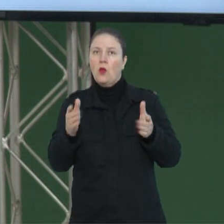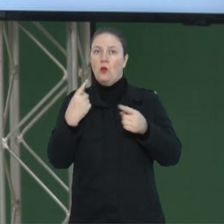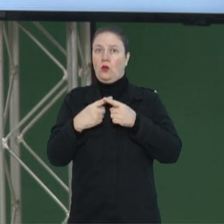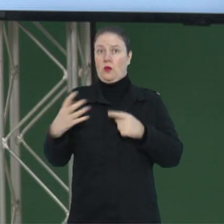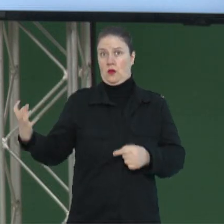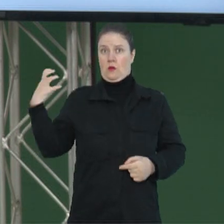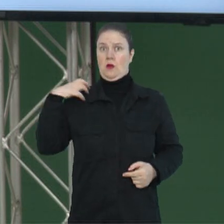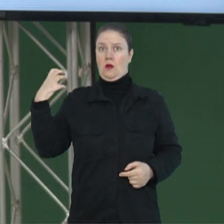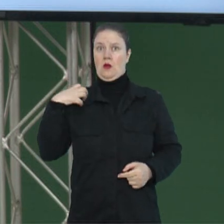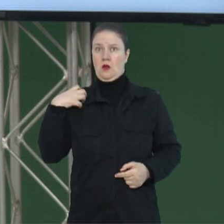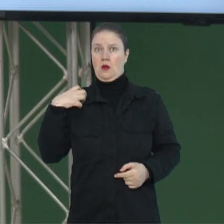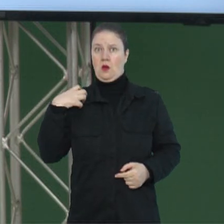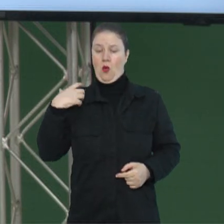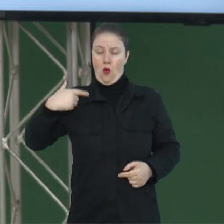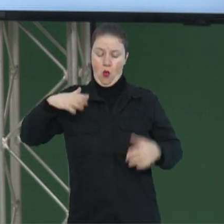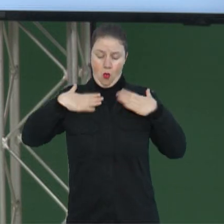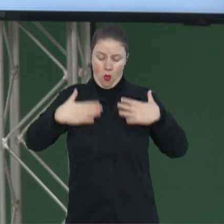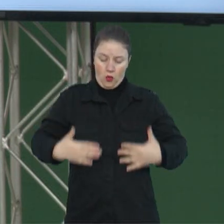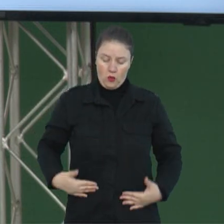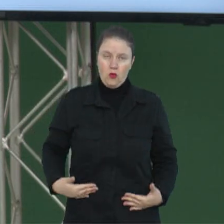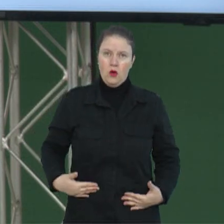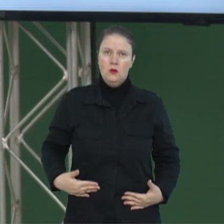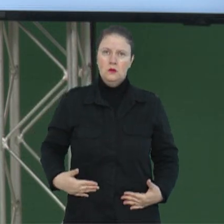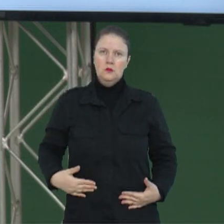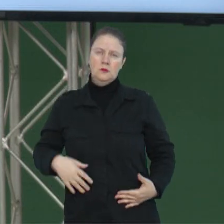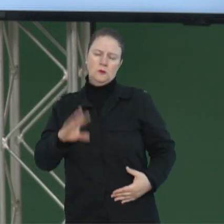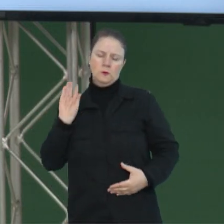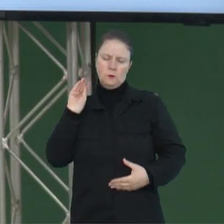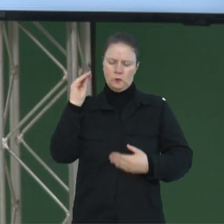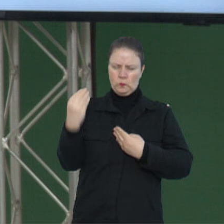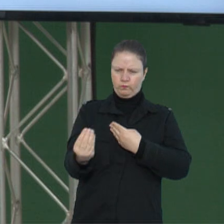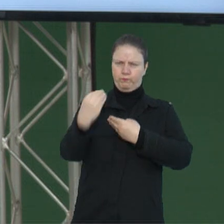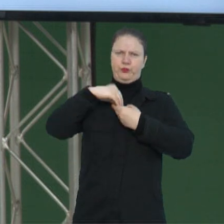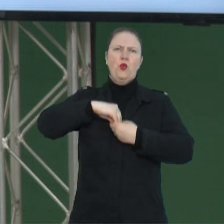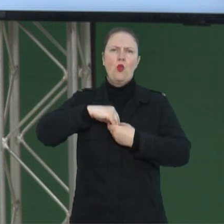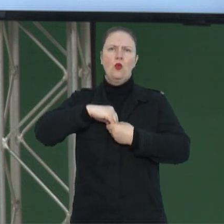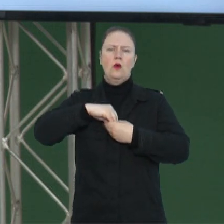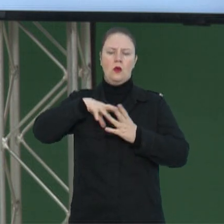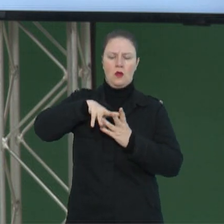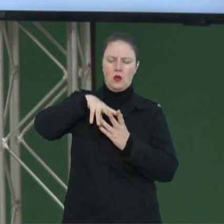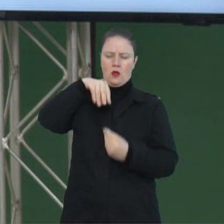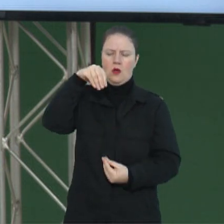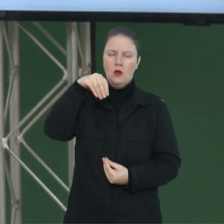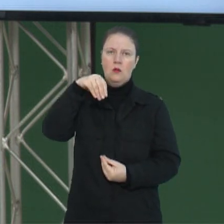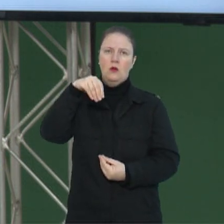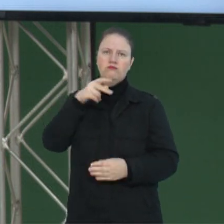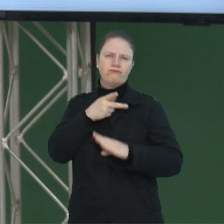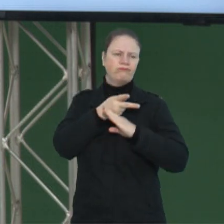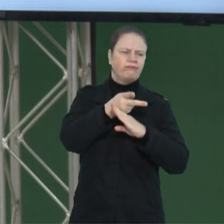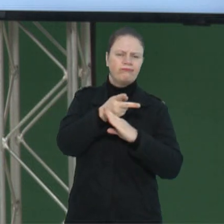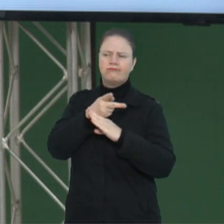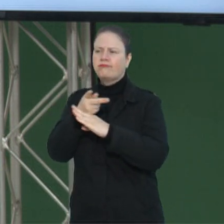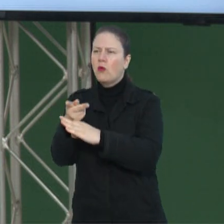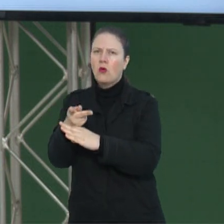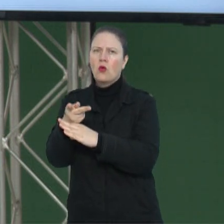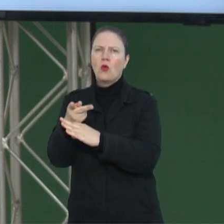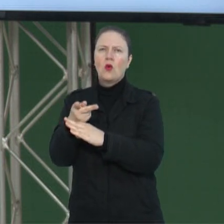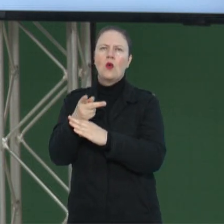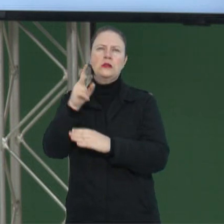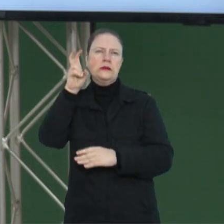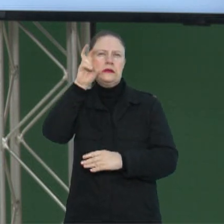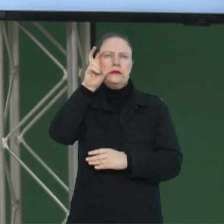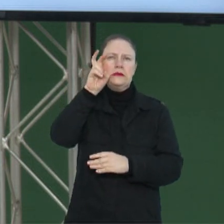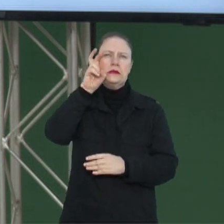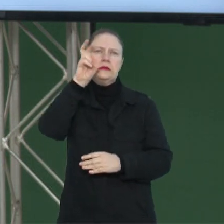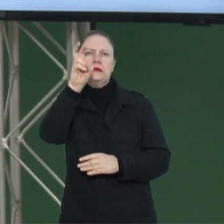A alma é livre, né? A alma é eterna, a alma alcança as verdades do mundo inteligível, conhece a verdade